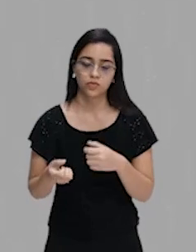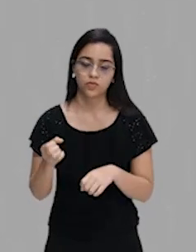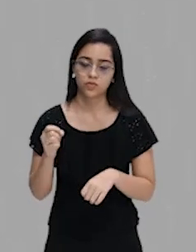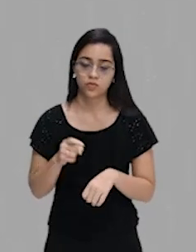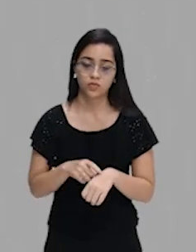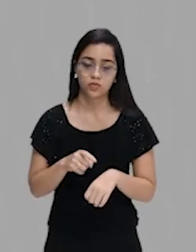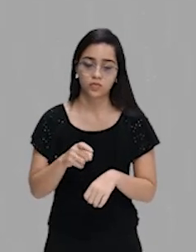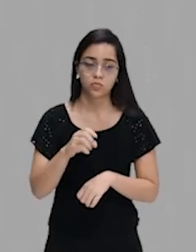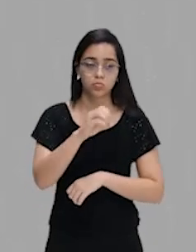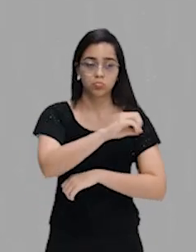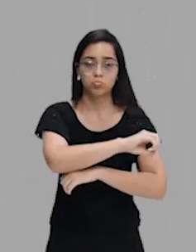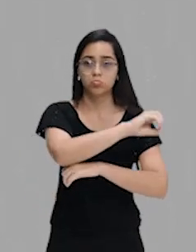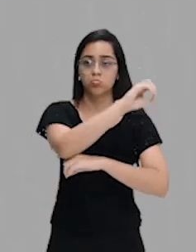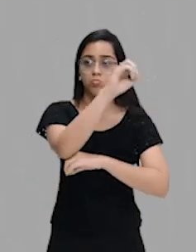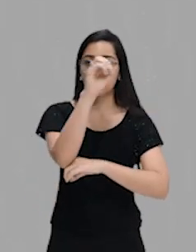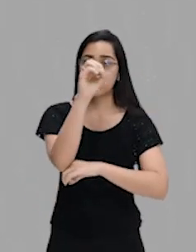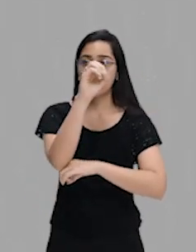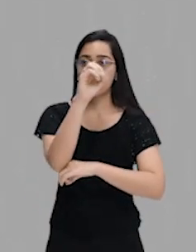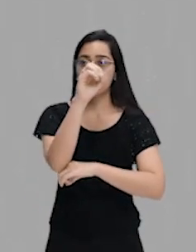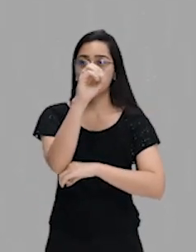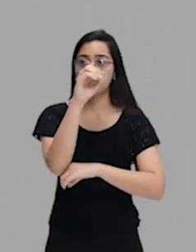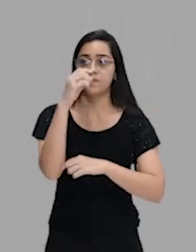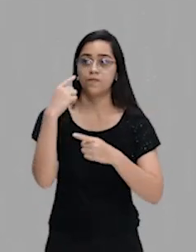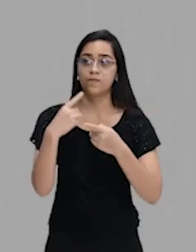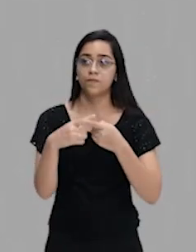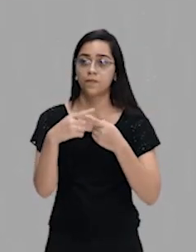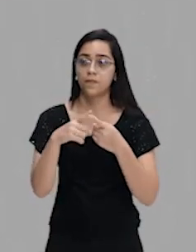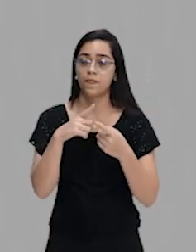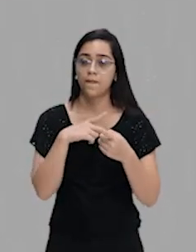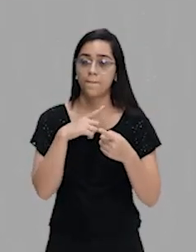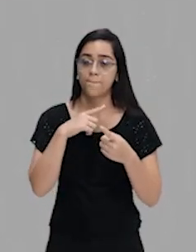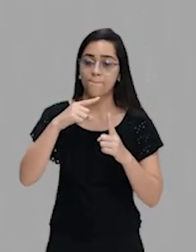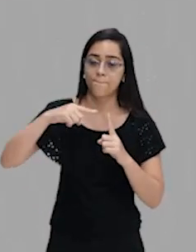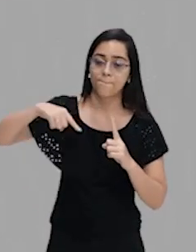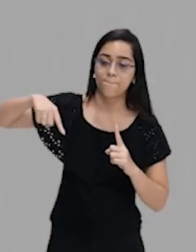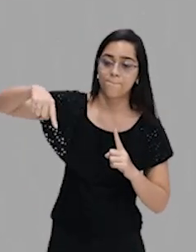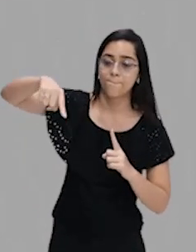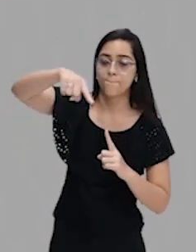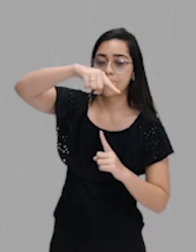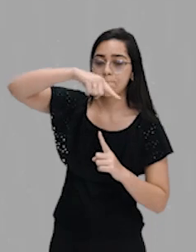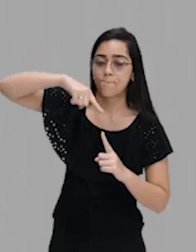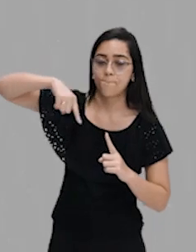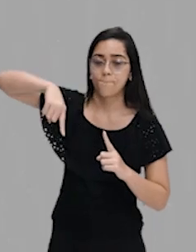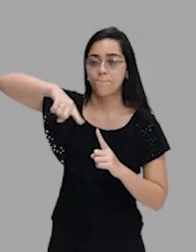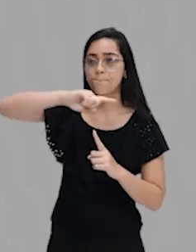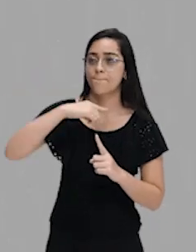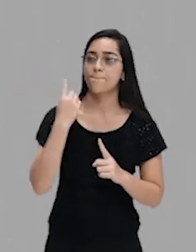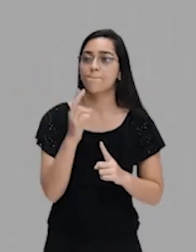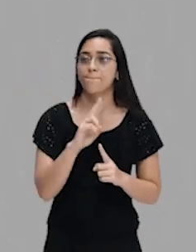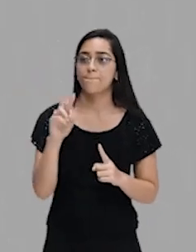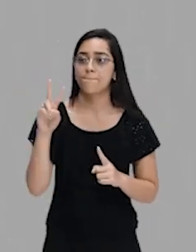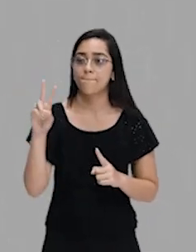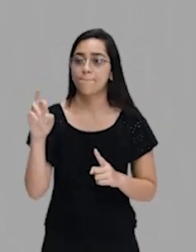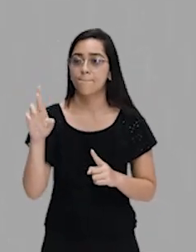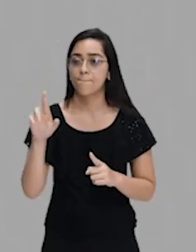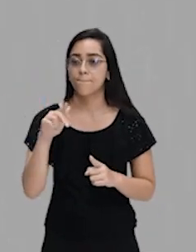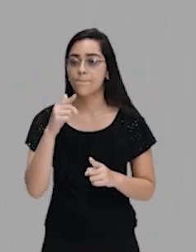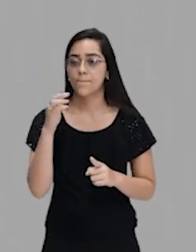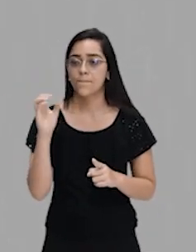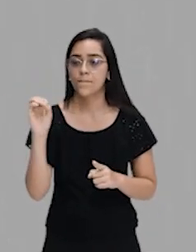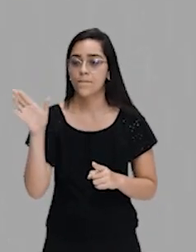o Sol ele não se põe e o Sol ele não nasce, porque ele fica naquele movimento circular, certo? É o que nós chamamos aí de verão polar,